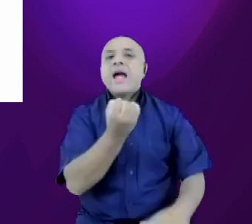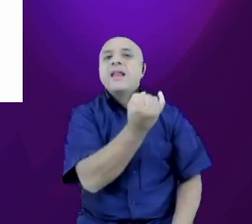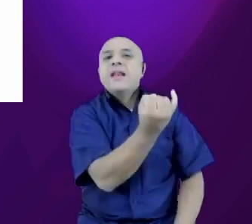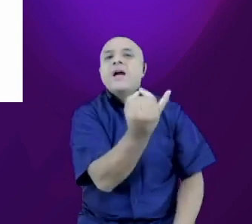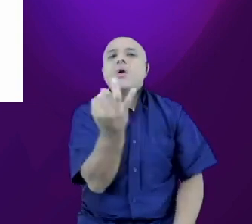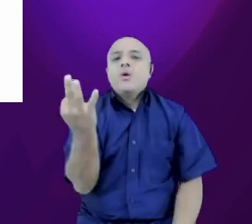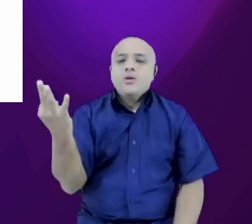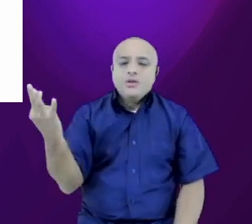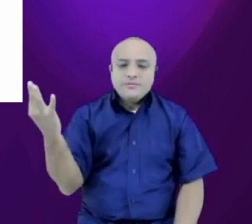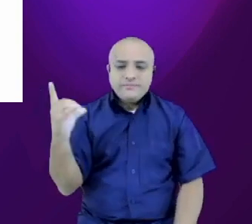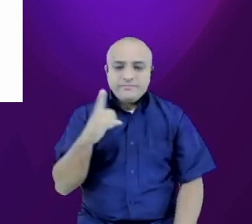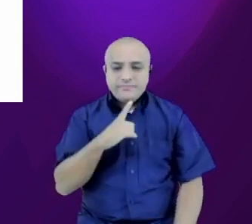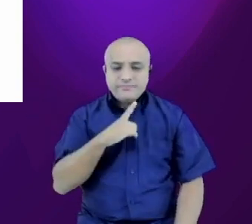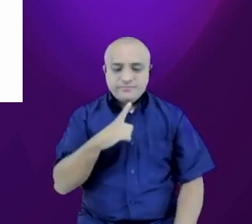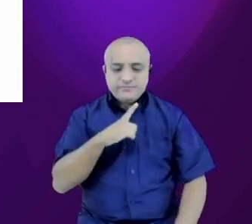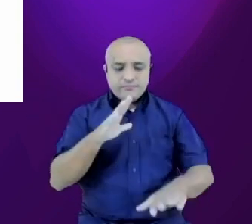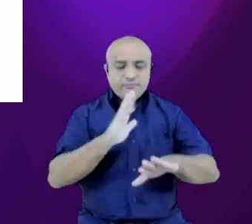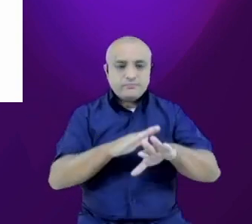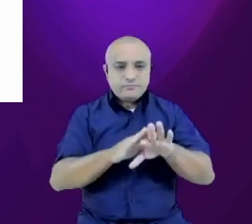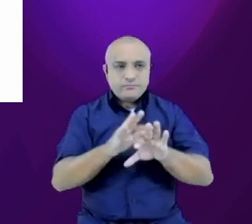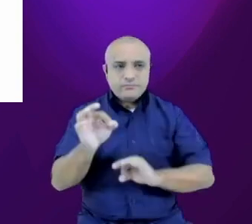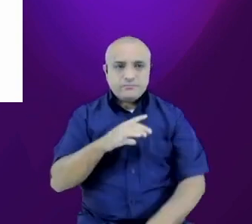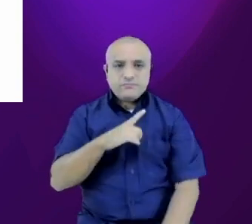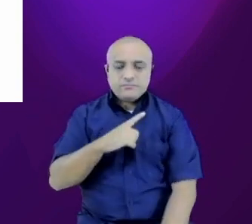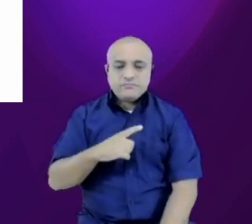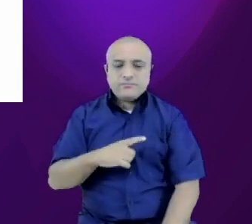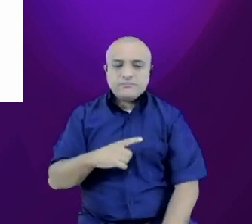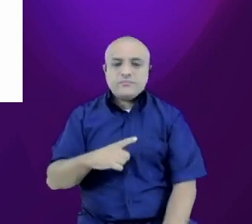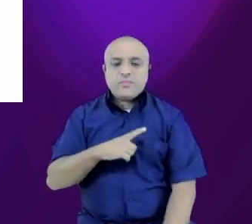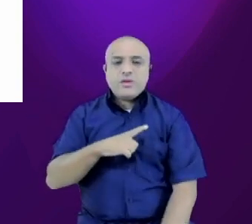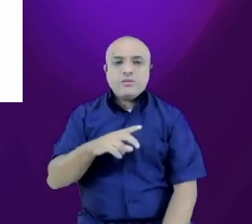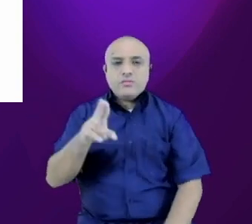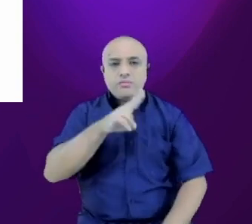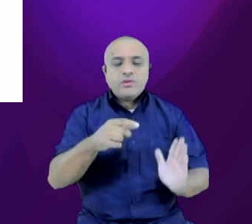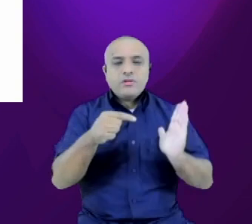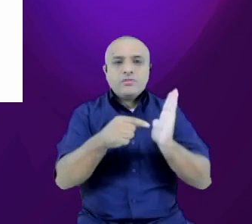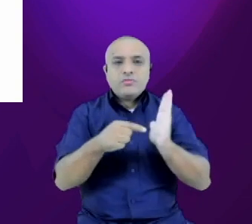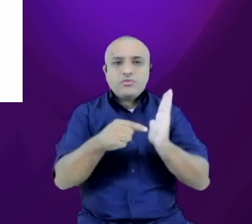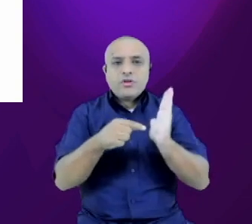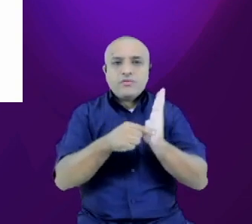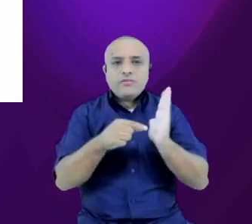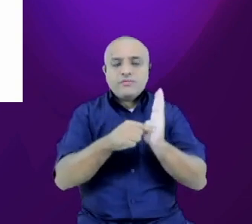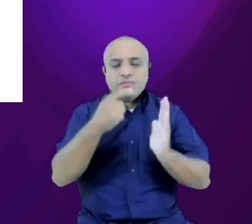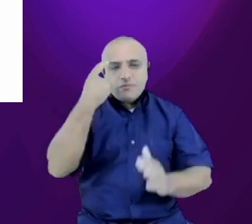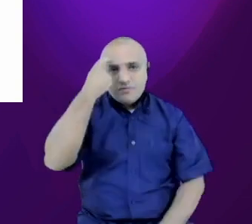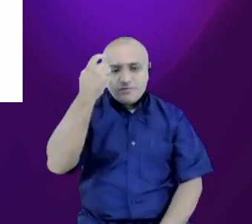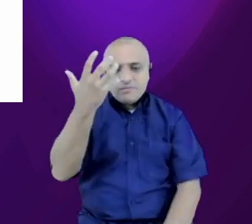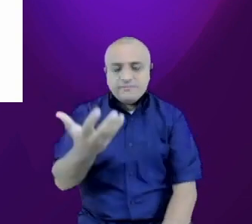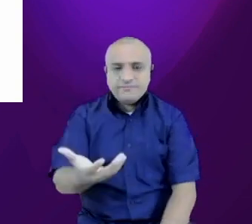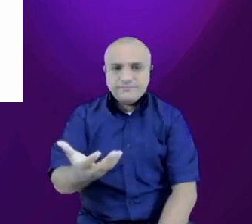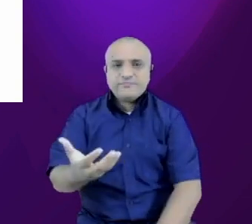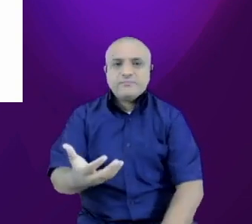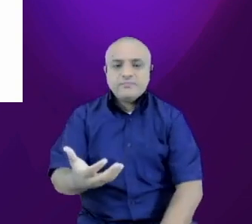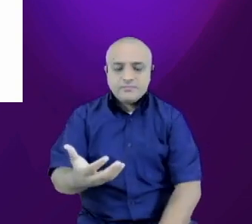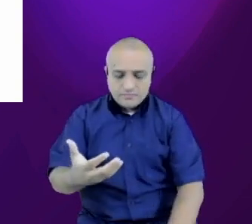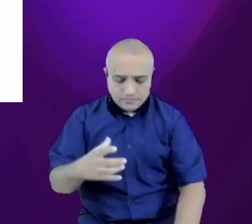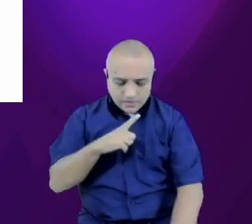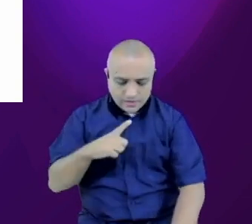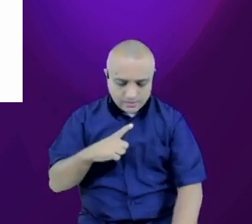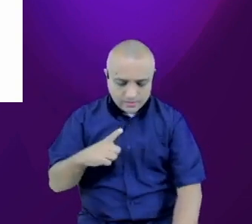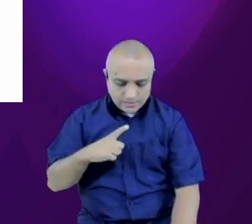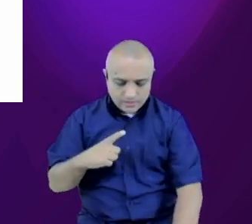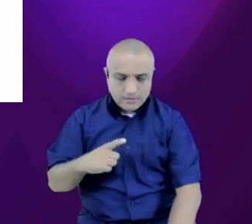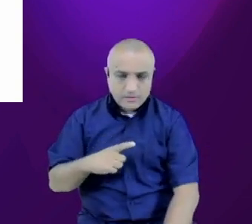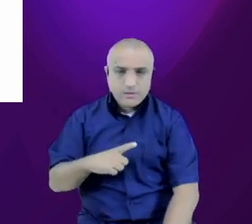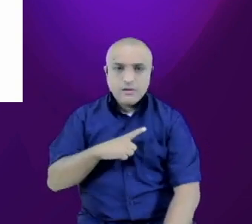quantificação de parênquima cometido utilizando um software de inteligência artificial e a avaliação do radiologista.